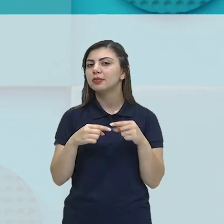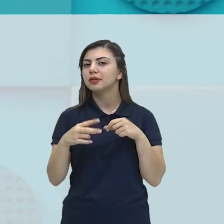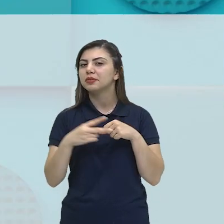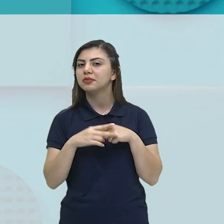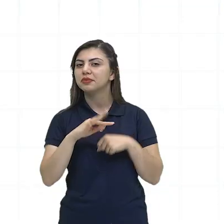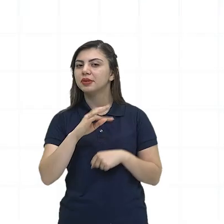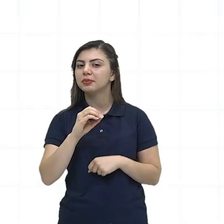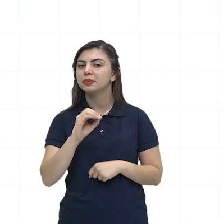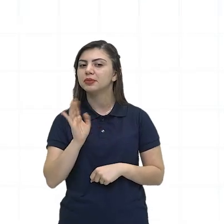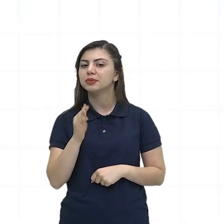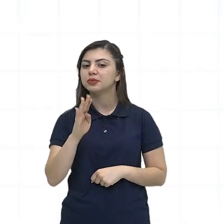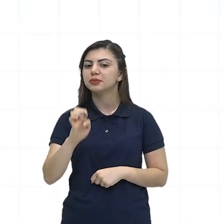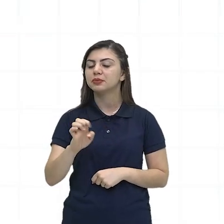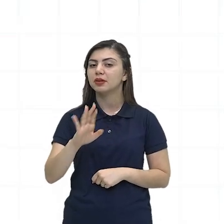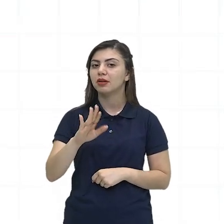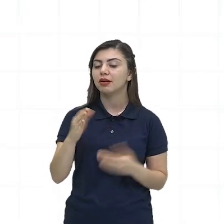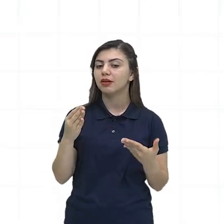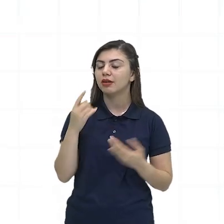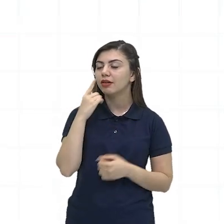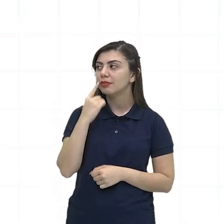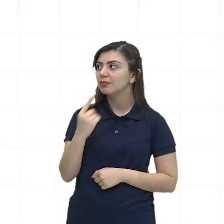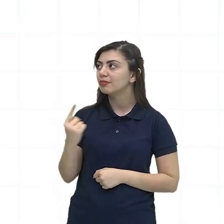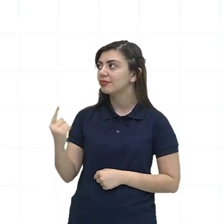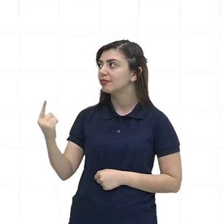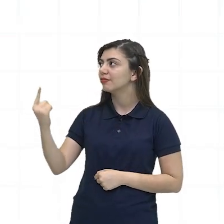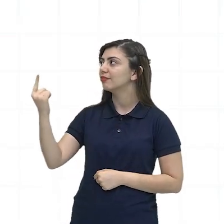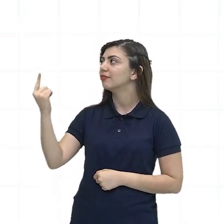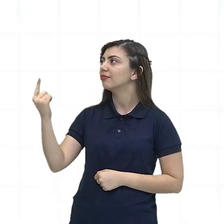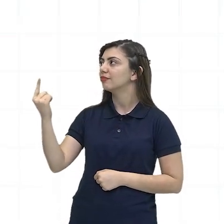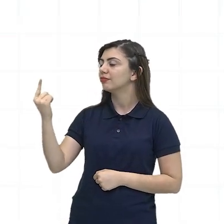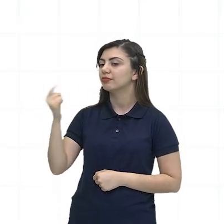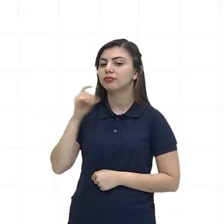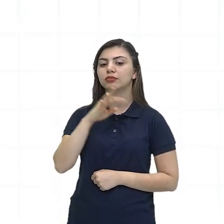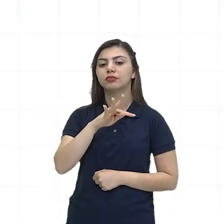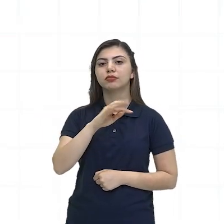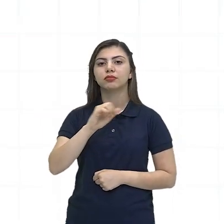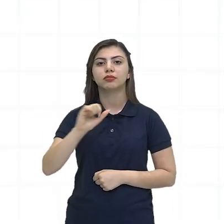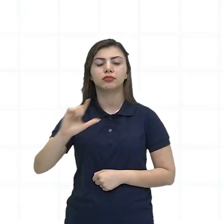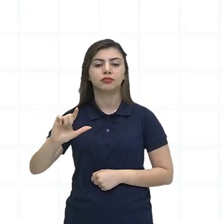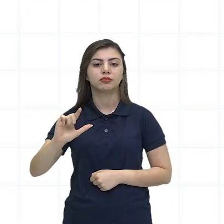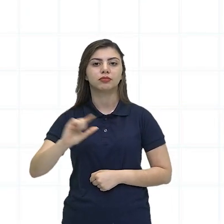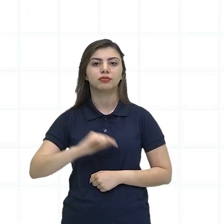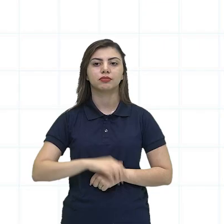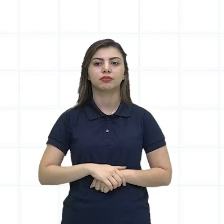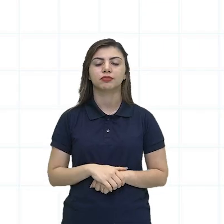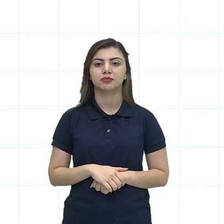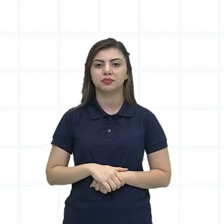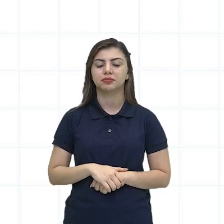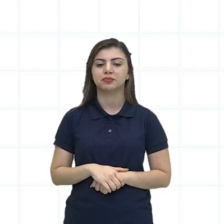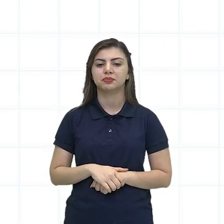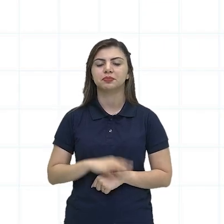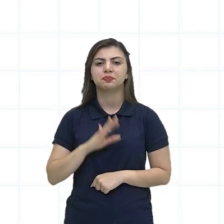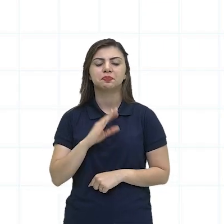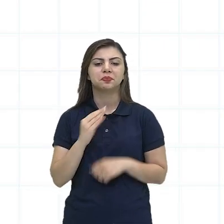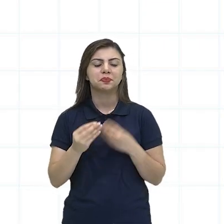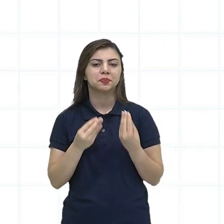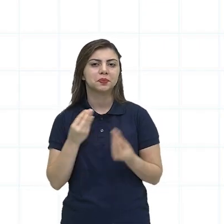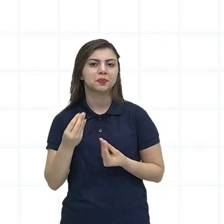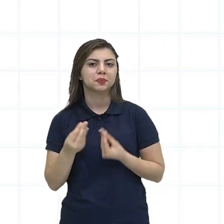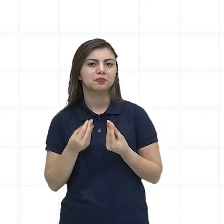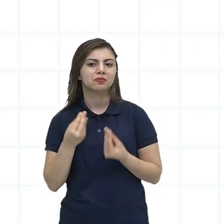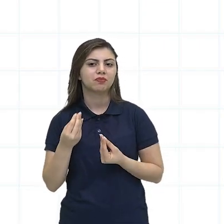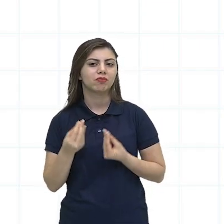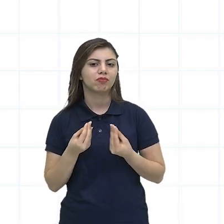be? Vejam, eu tenho aqui tall, tall. Como eu poderia